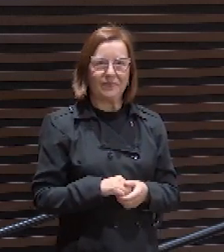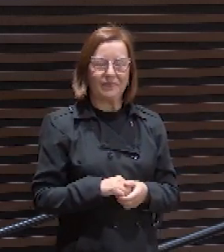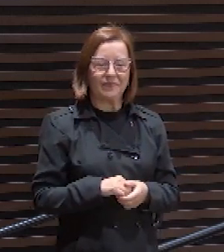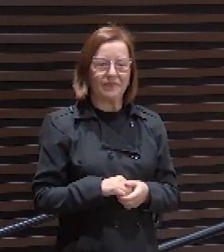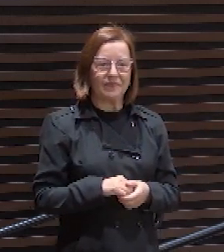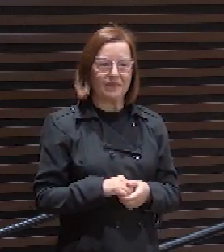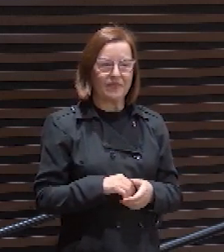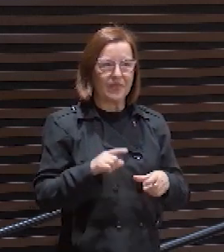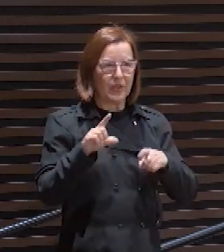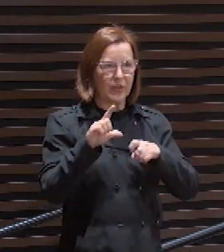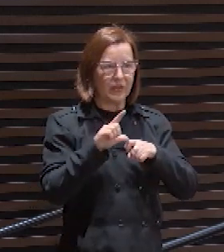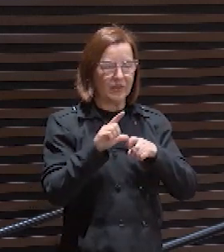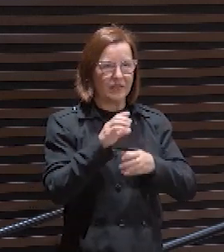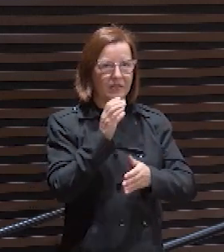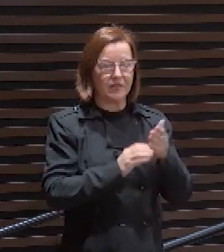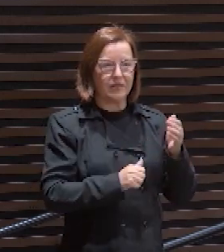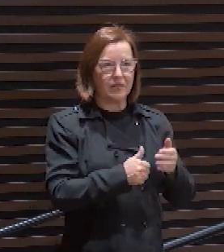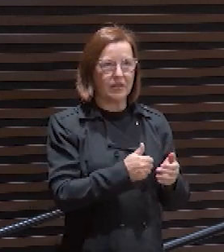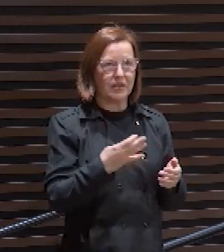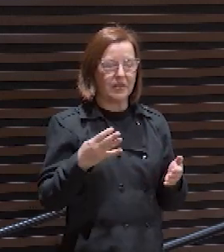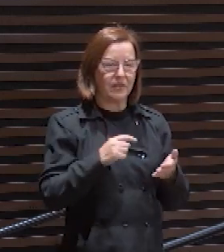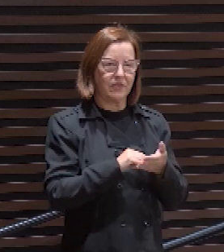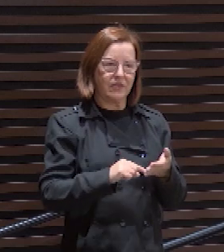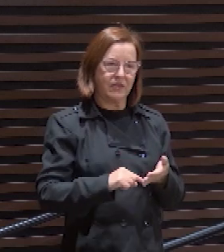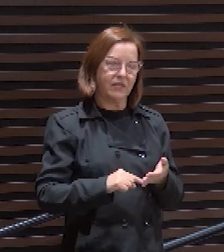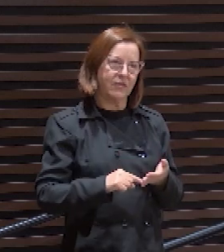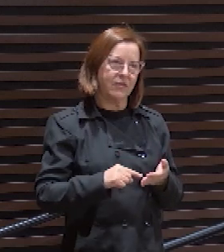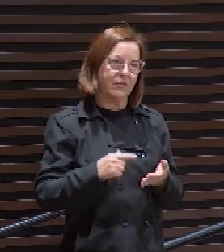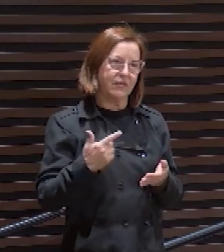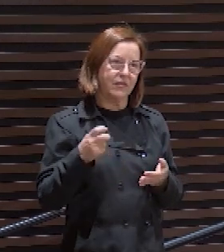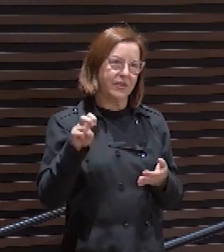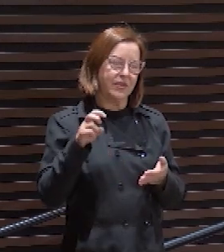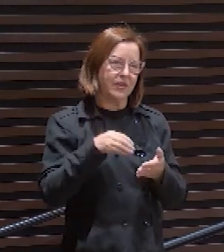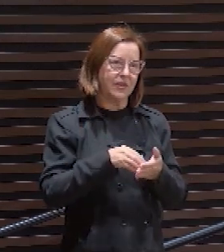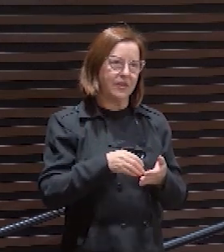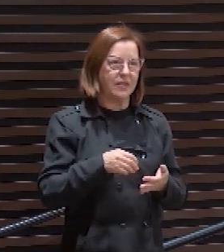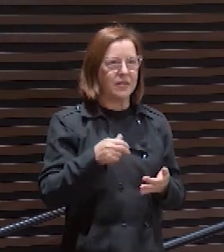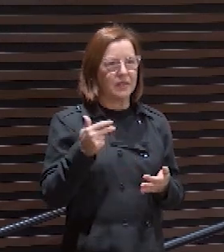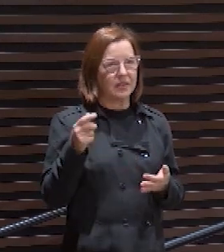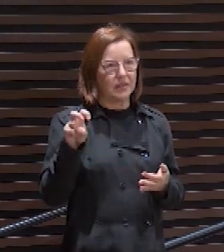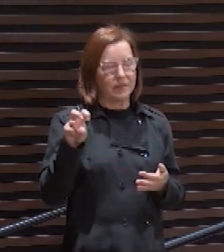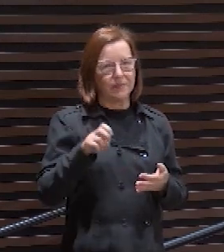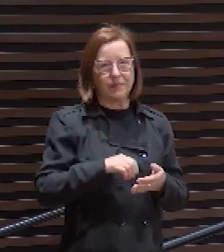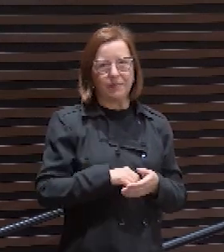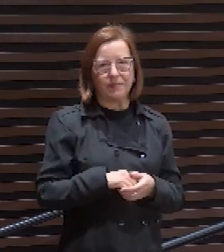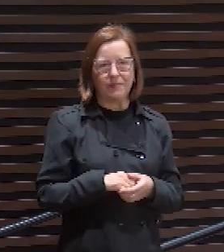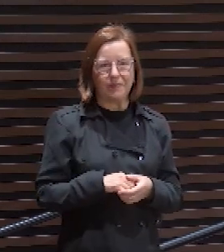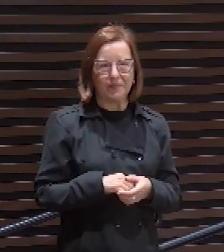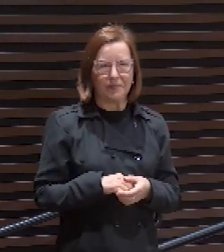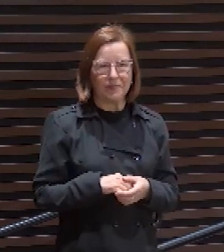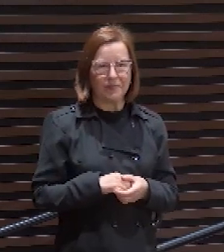Lucas capítulo 14, versículo 25 até o 35.